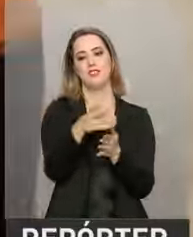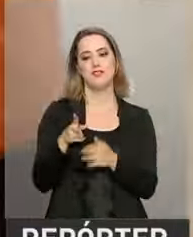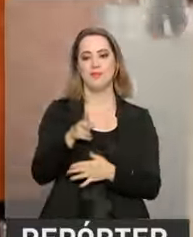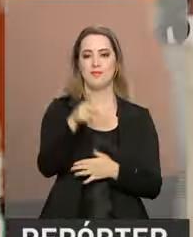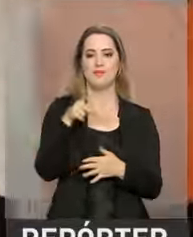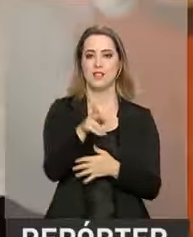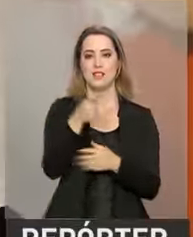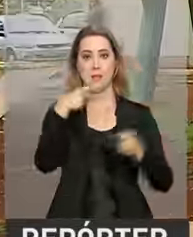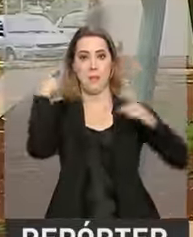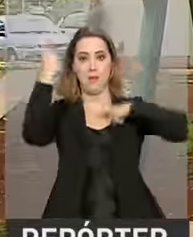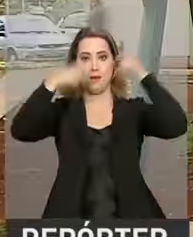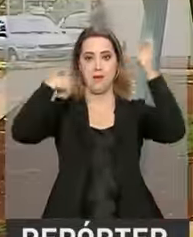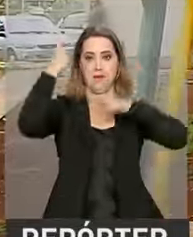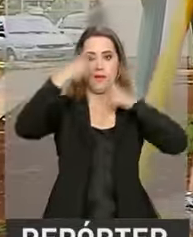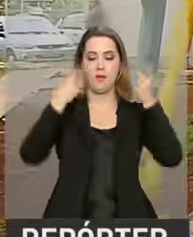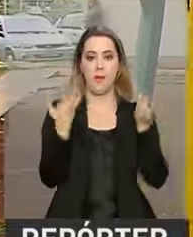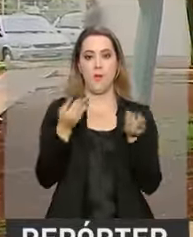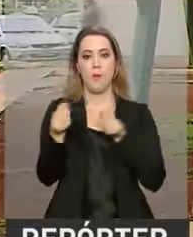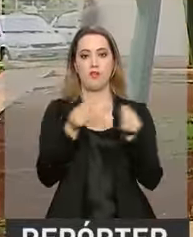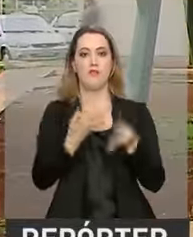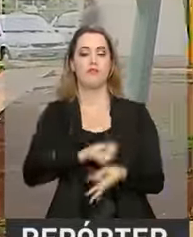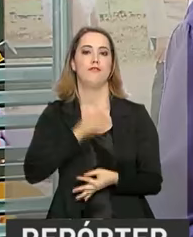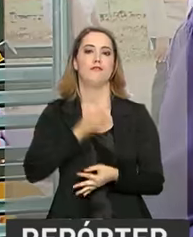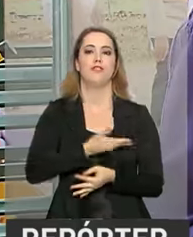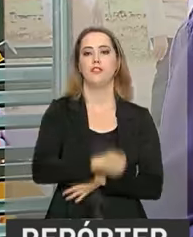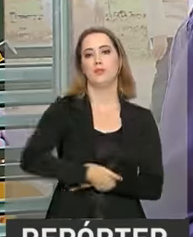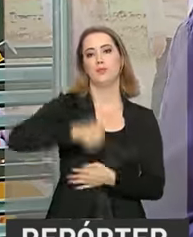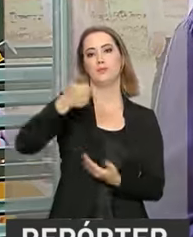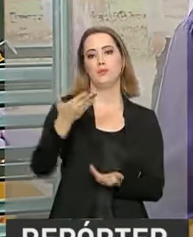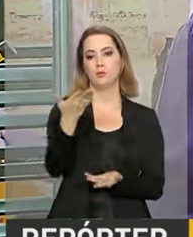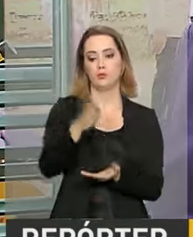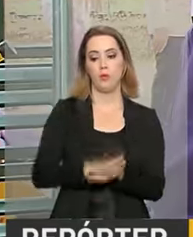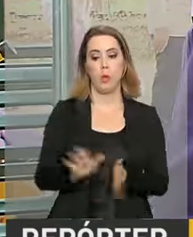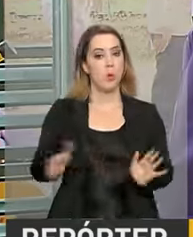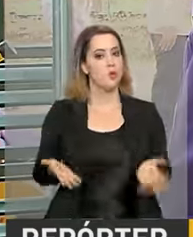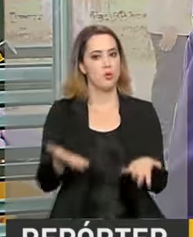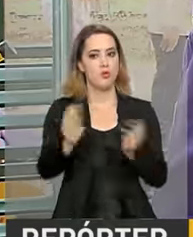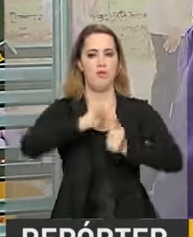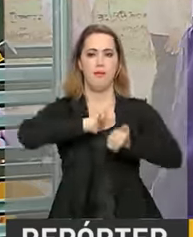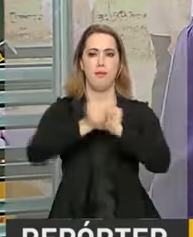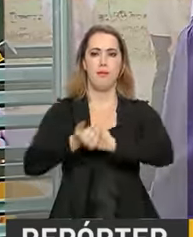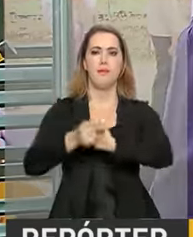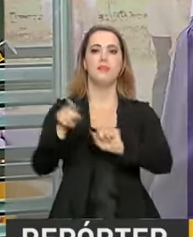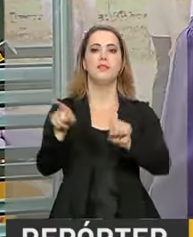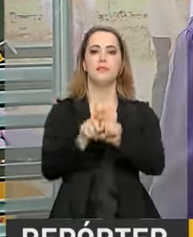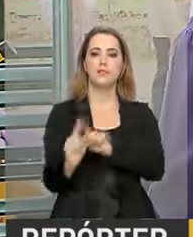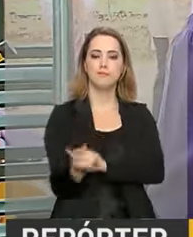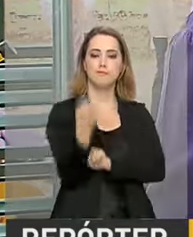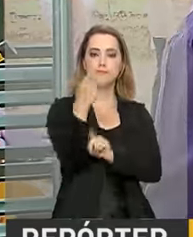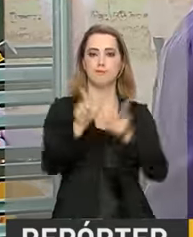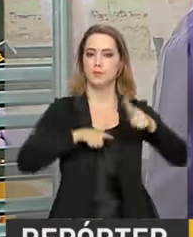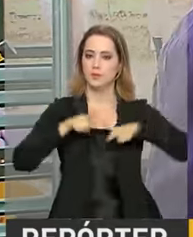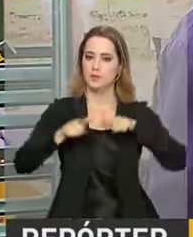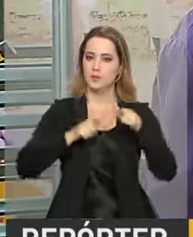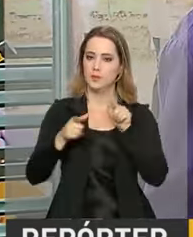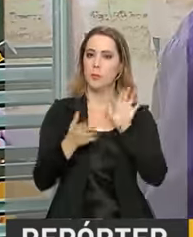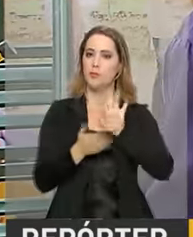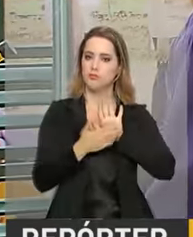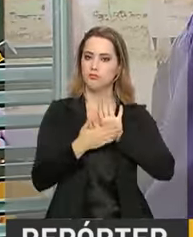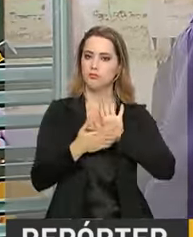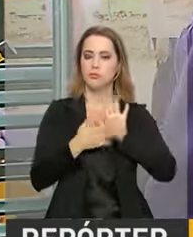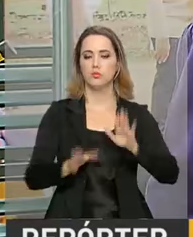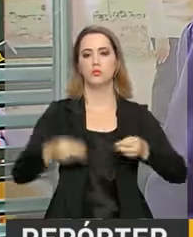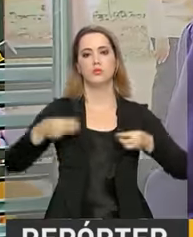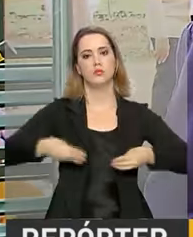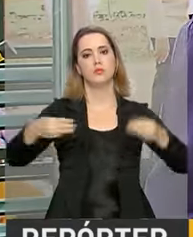vez mais preocupados com os hábitos saudáveis o estímulo à prática de exercícios físicos é uma das ações propostas pelo Ministério